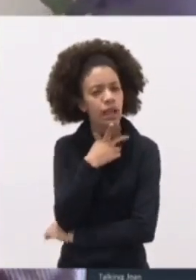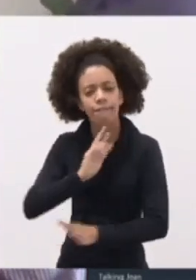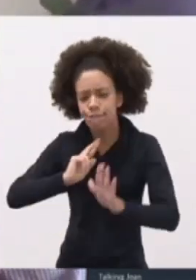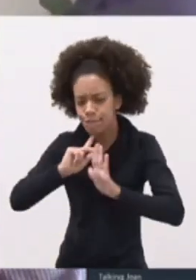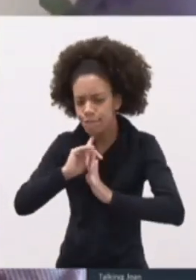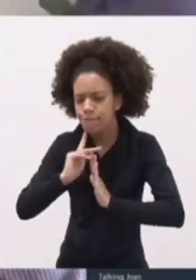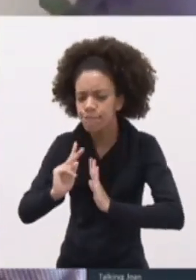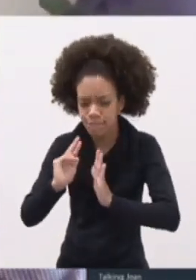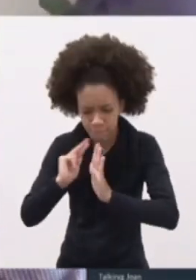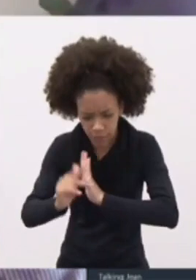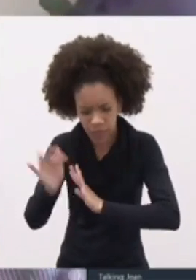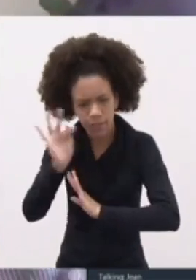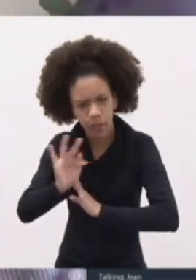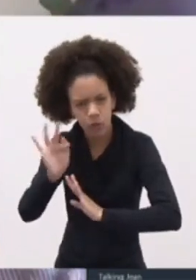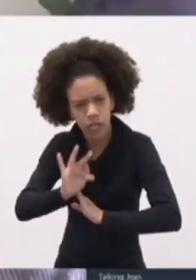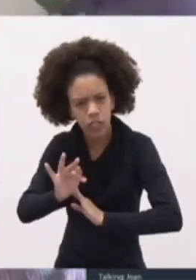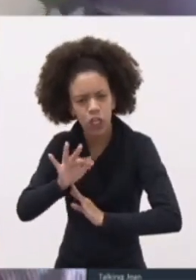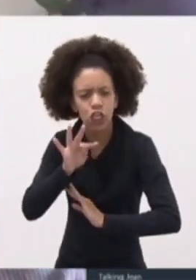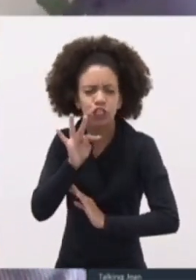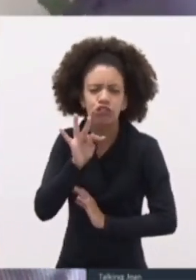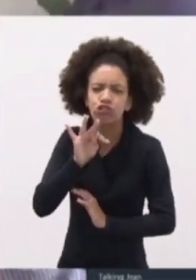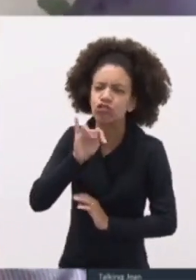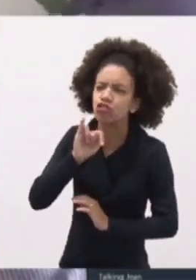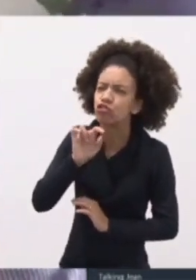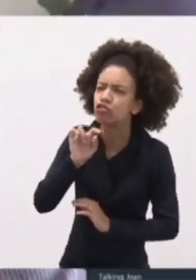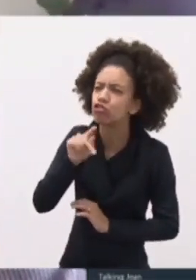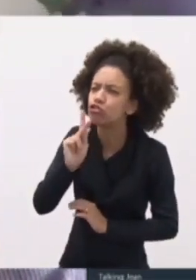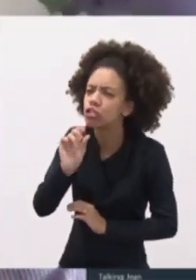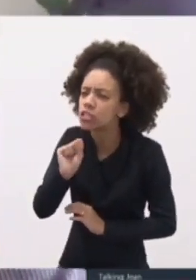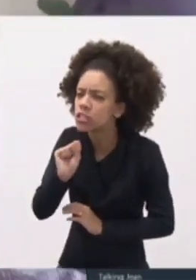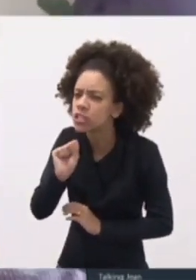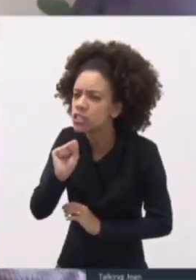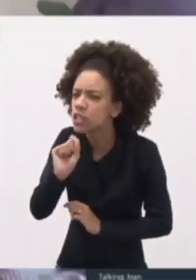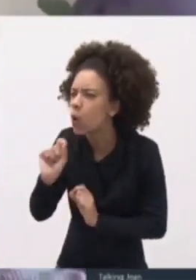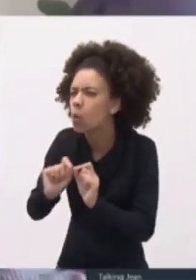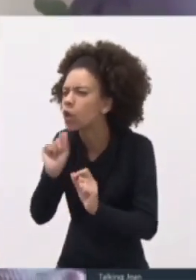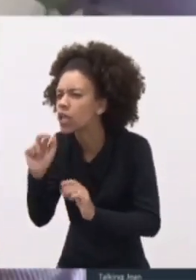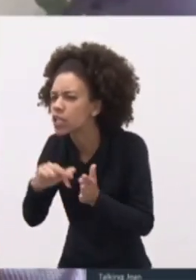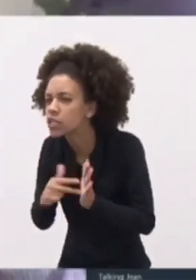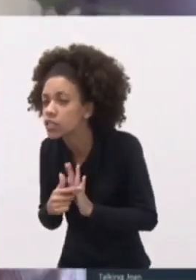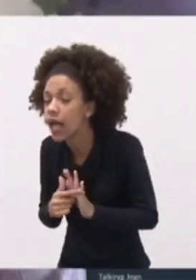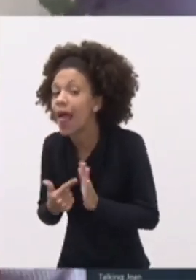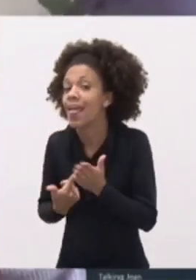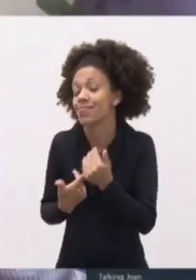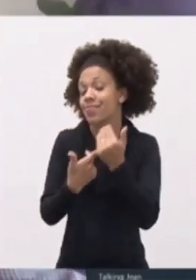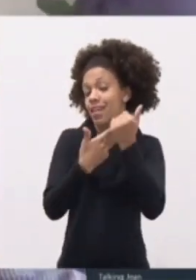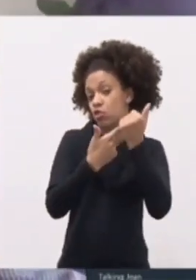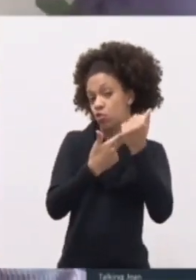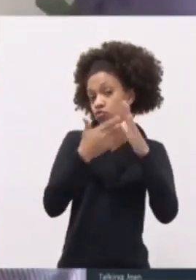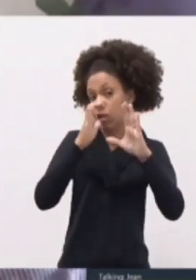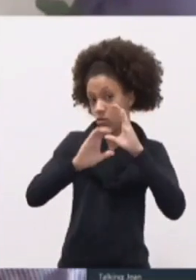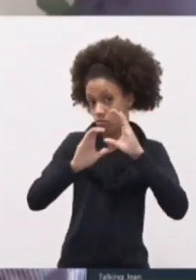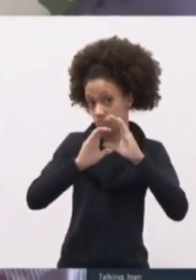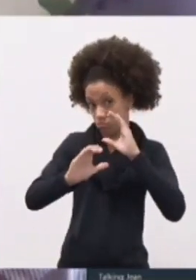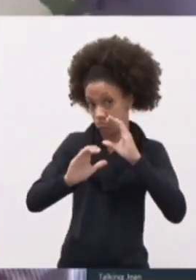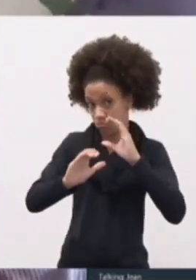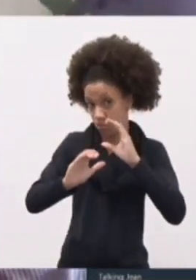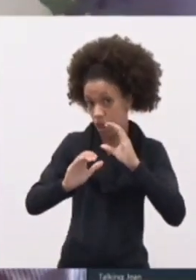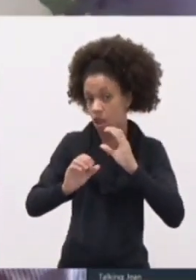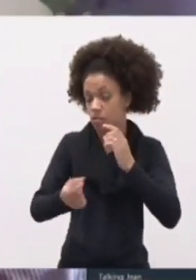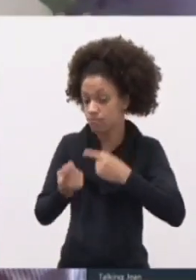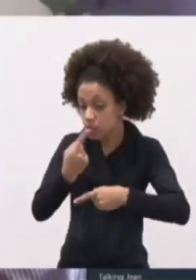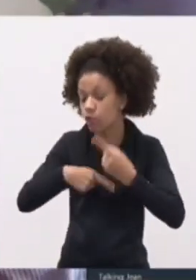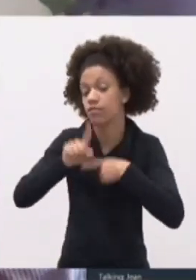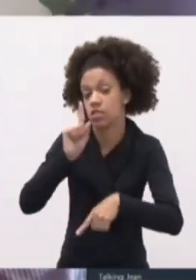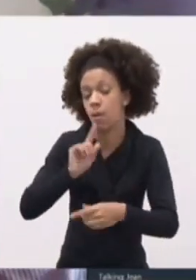têm usado as TICs. TICs, o que é, gente? Então, são as tecnologias da informação e comunicação.